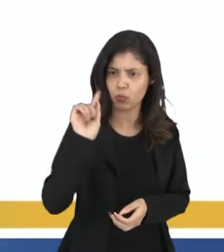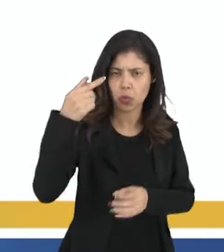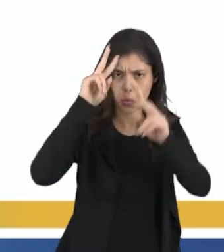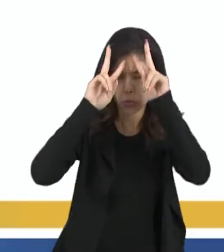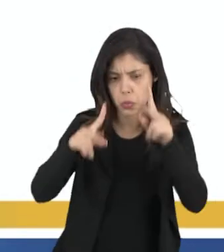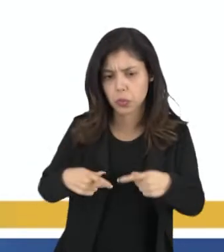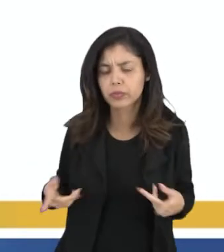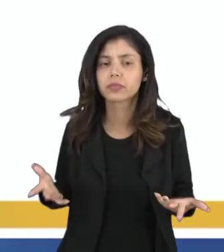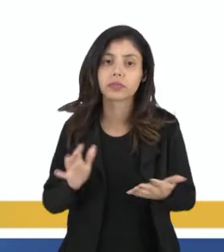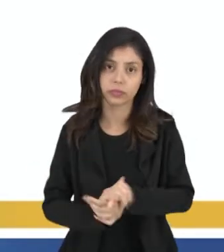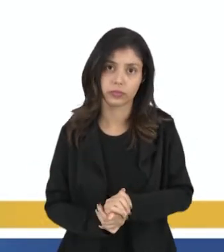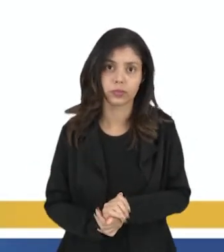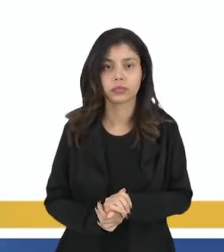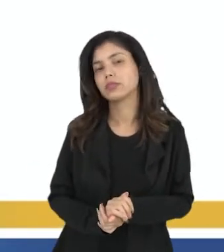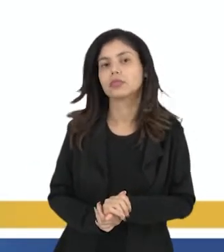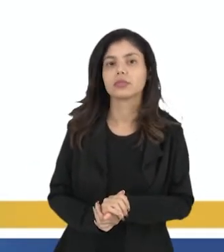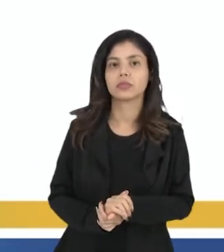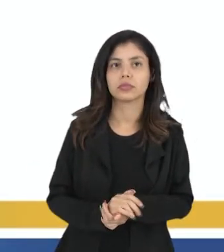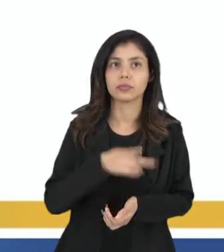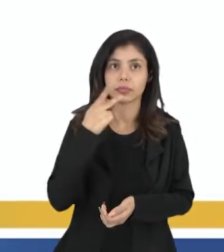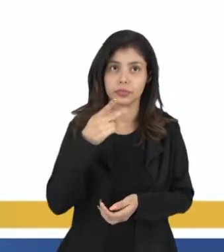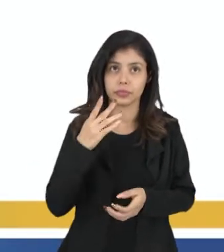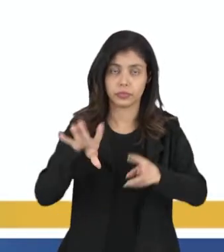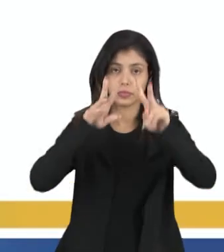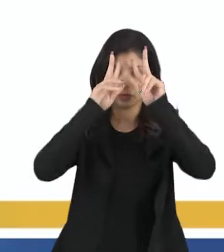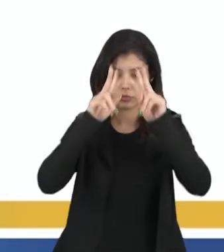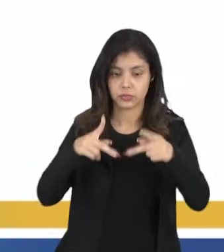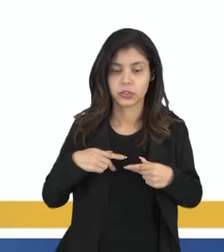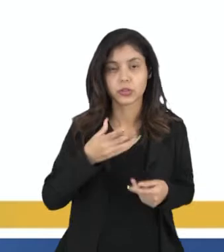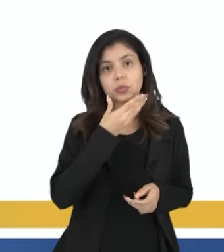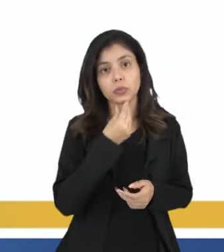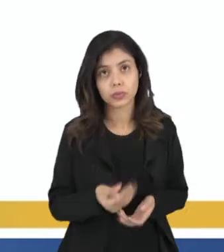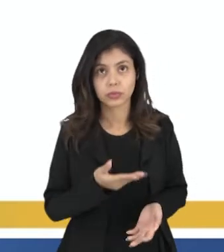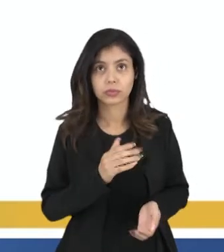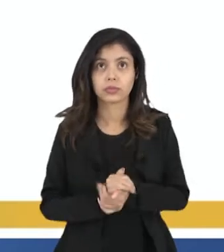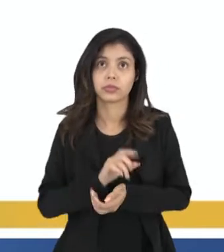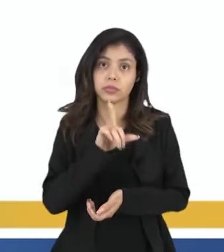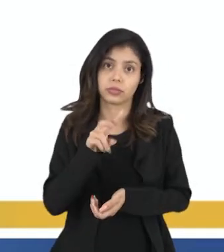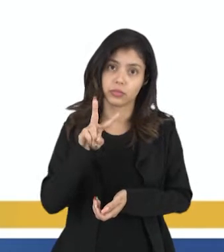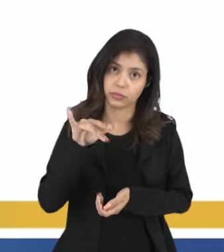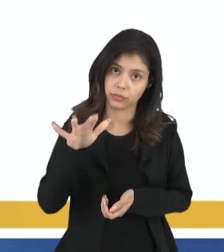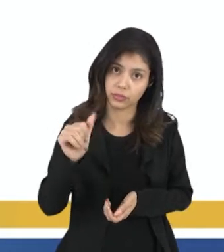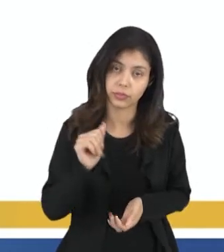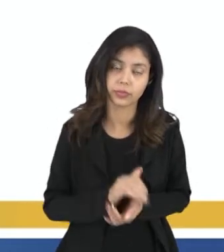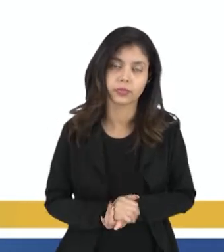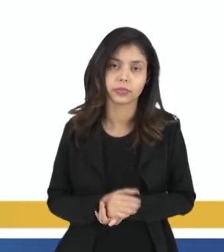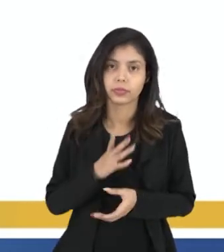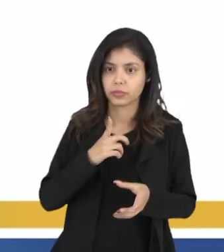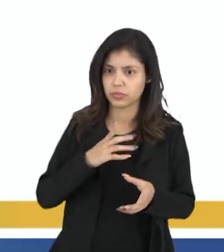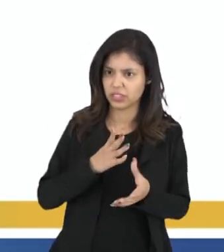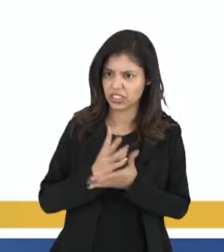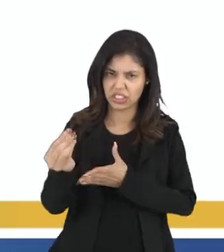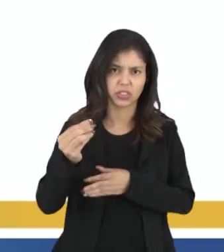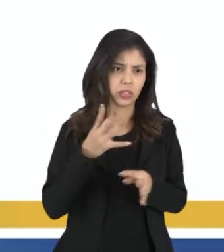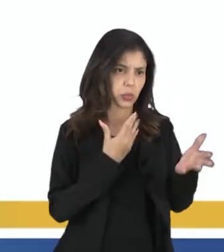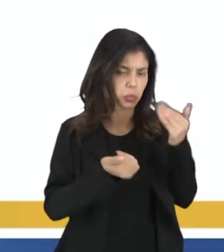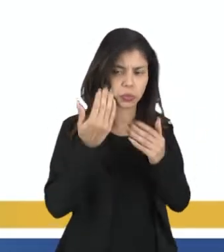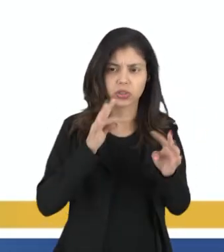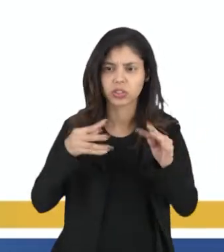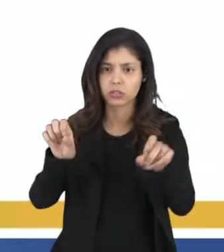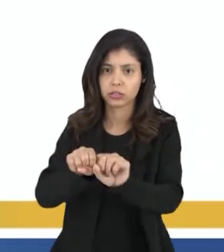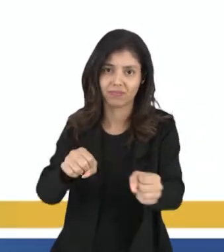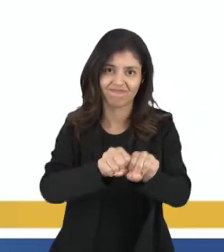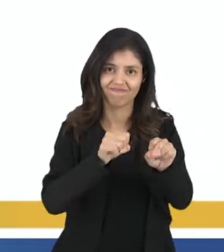aquilo que Hobbes vai dizer, o homem sem o Leviatã é o lobo do homem. O homem sai destruindo, comendo,